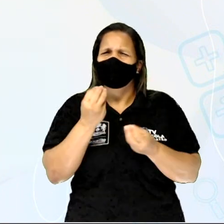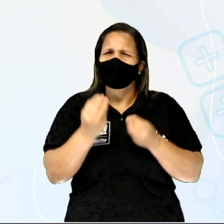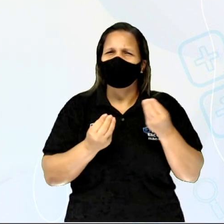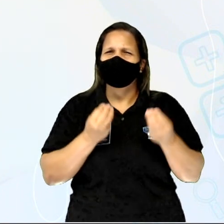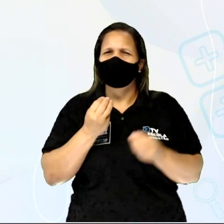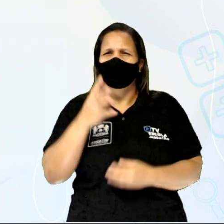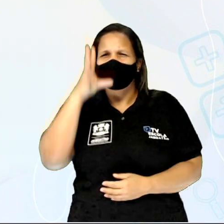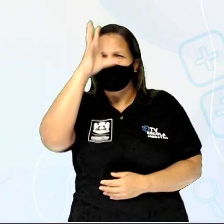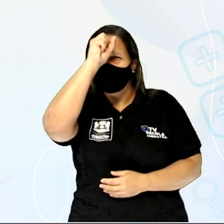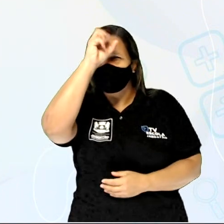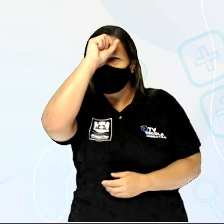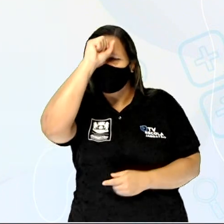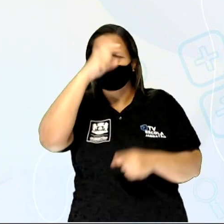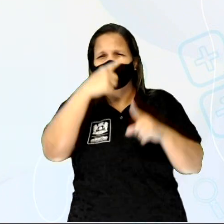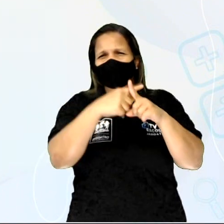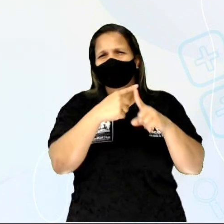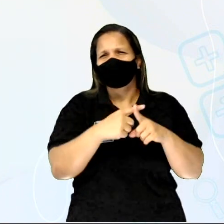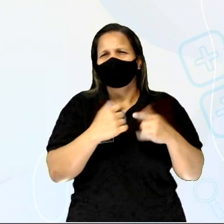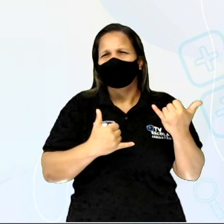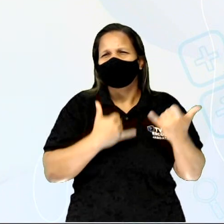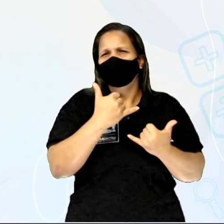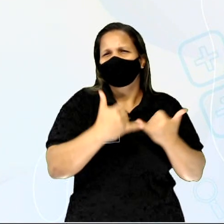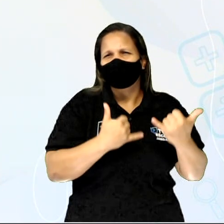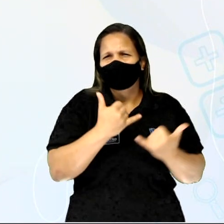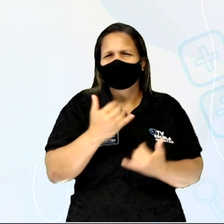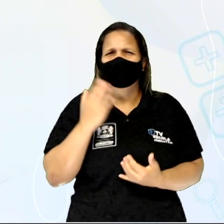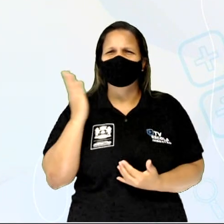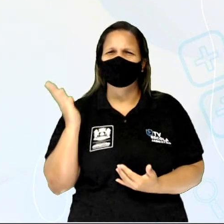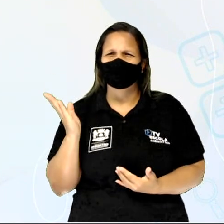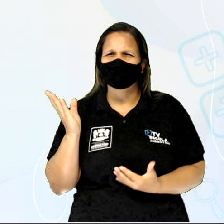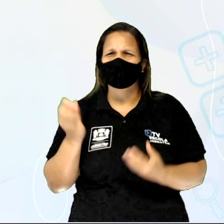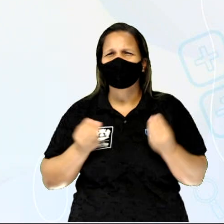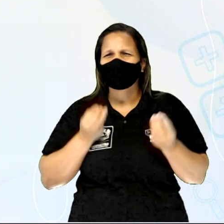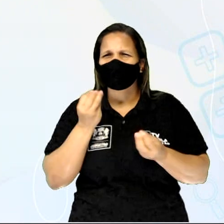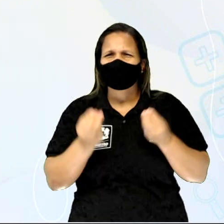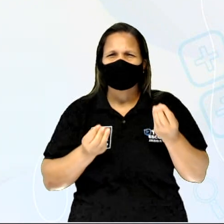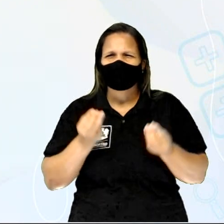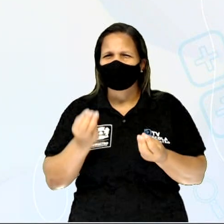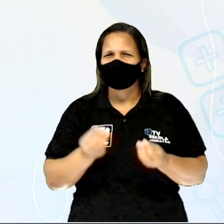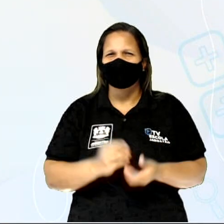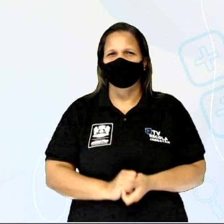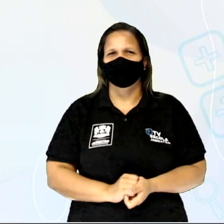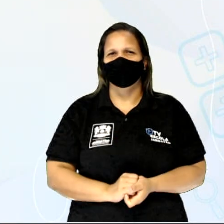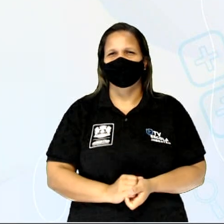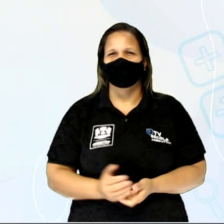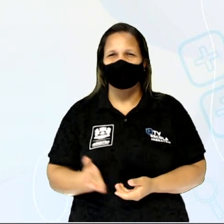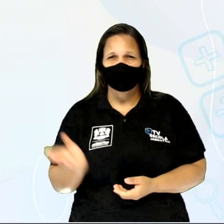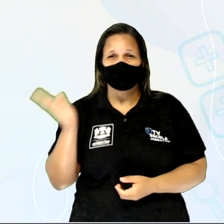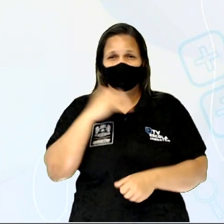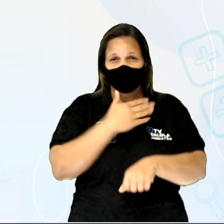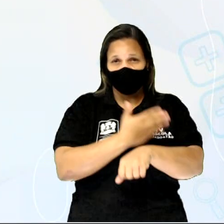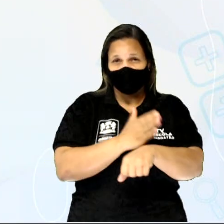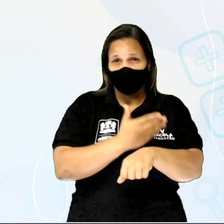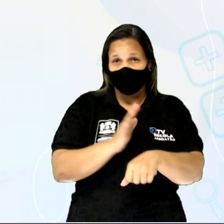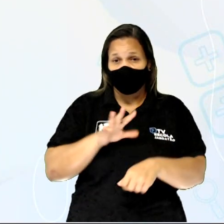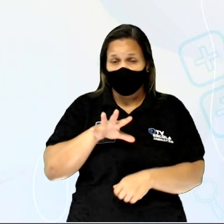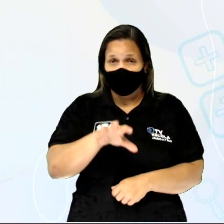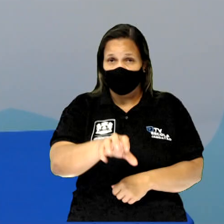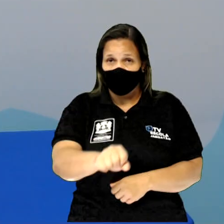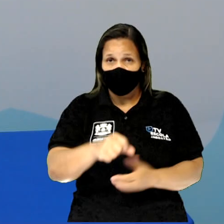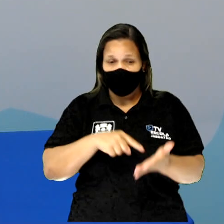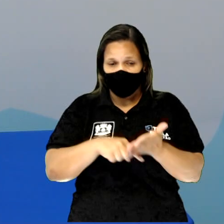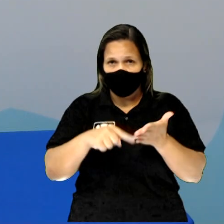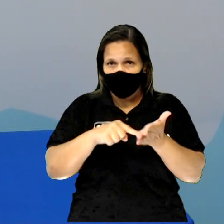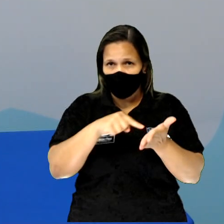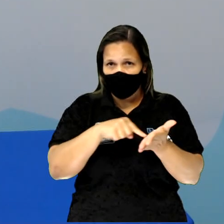multiplicação através do brinquedo de Raul vamos praticar para isso Pega aí a sua calculadora e vem